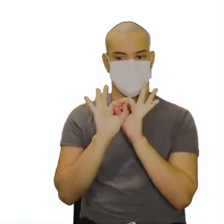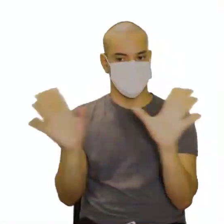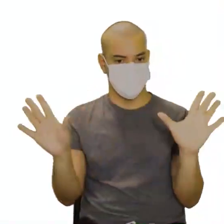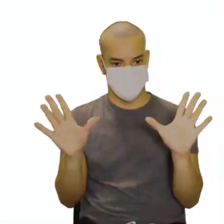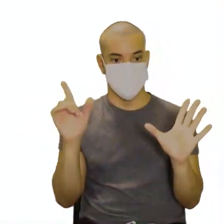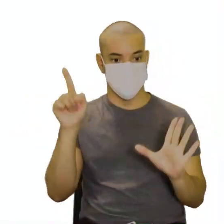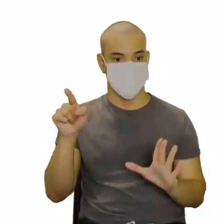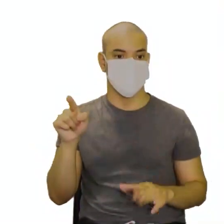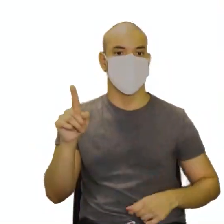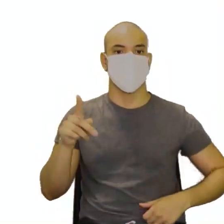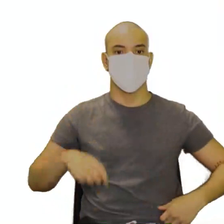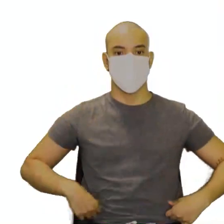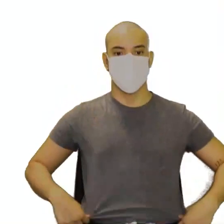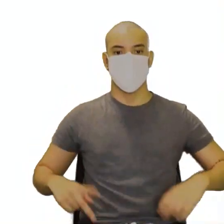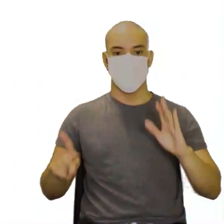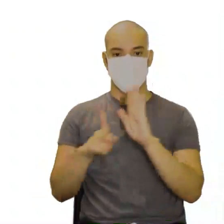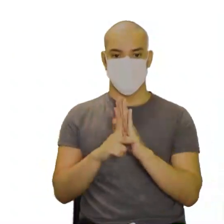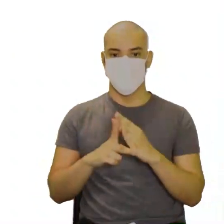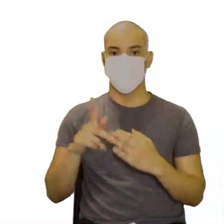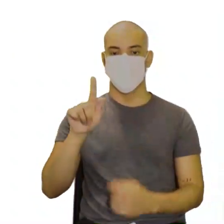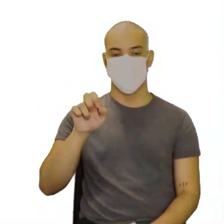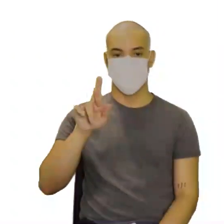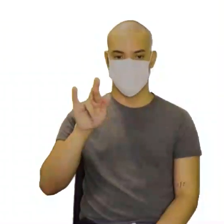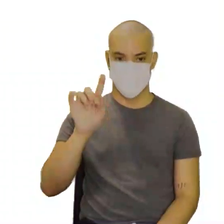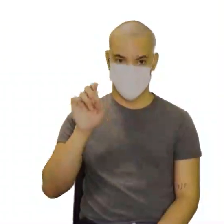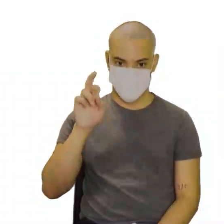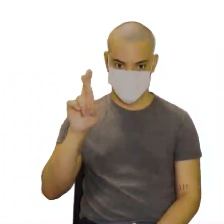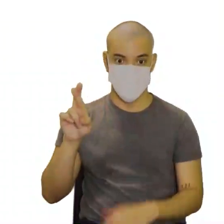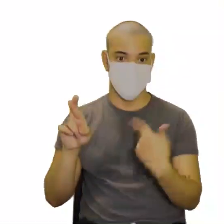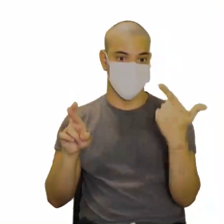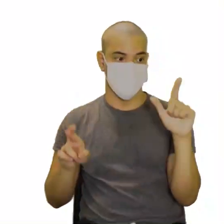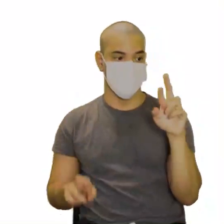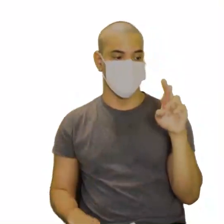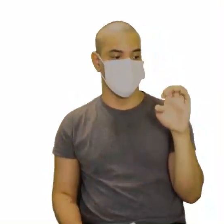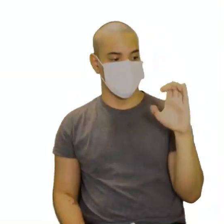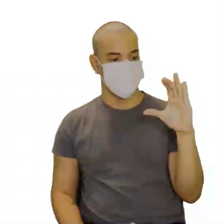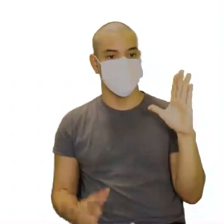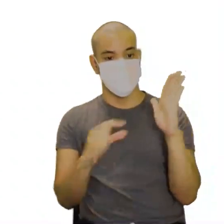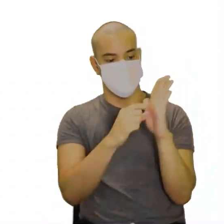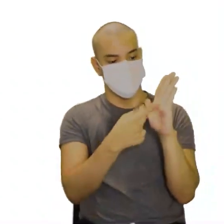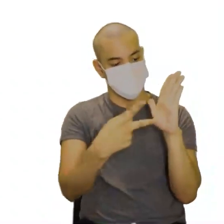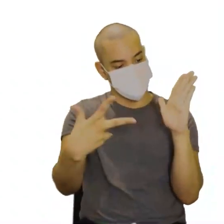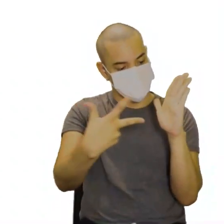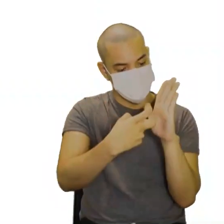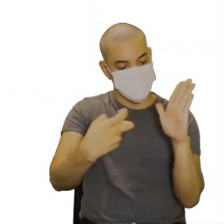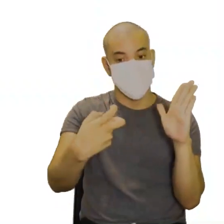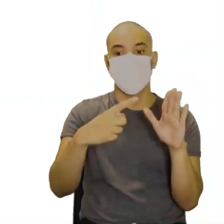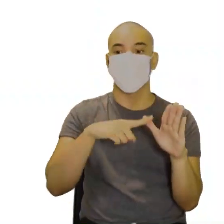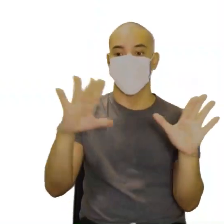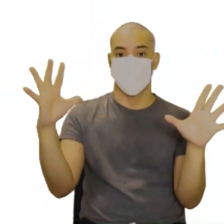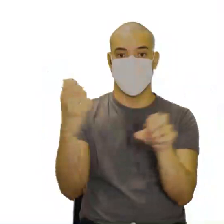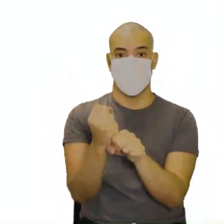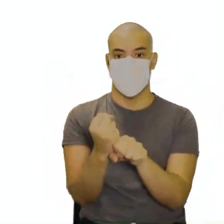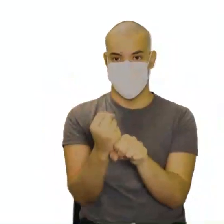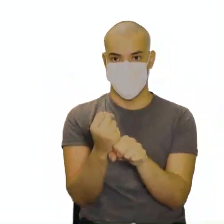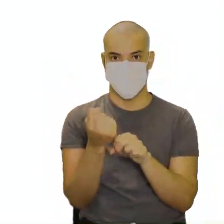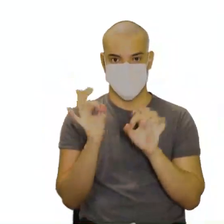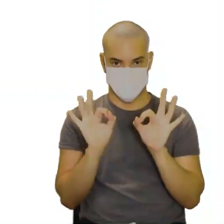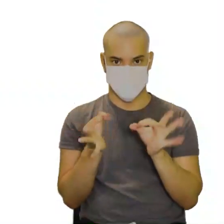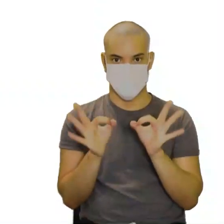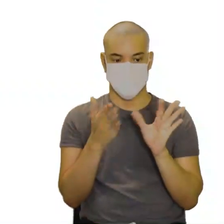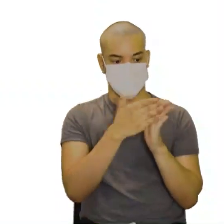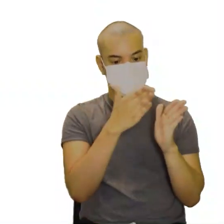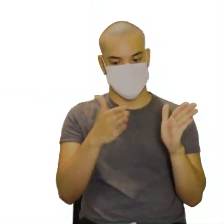é do gerador, essa aqui é do receptor. Ambas são resistências e como estão em série, você soma. Entendido